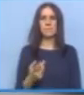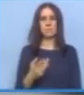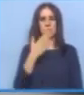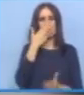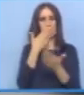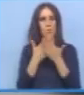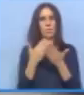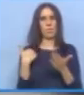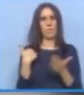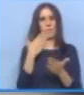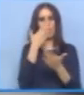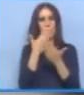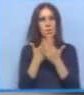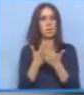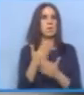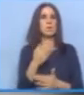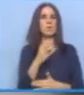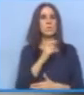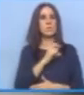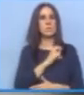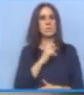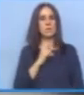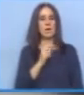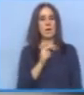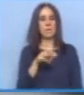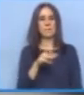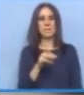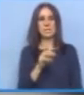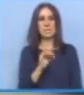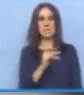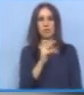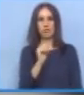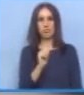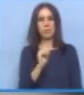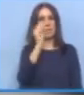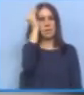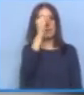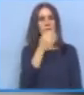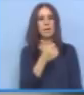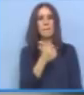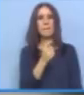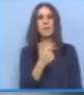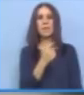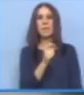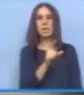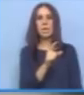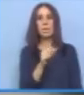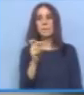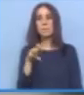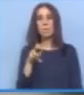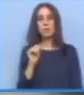é confrontado com o sacerdote Amazias, de Betel, que não é a terra de